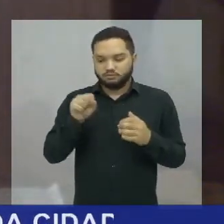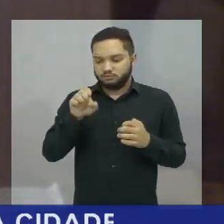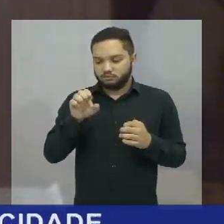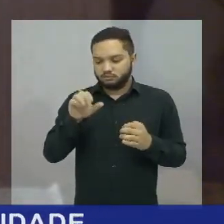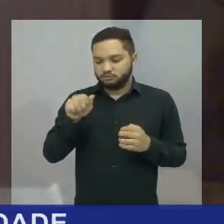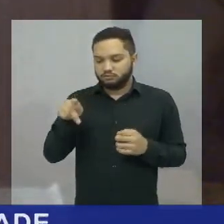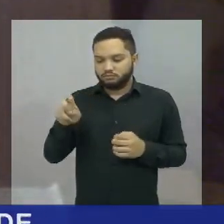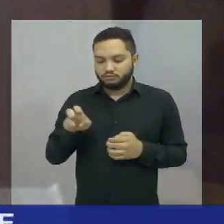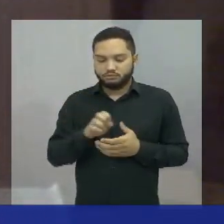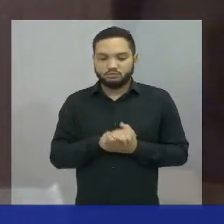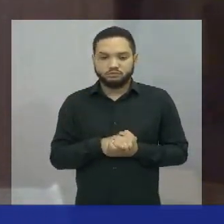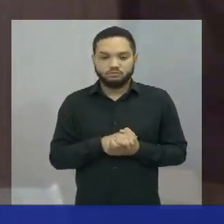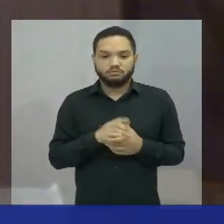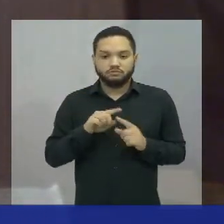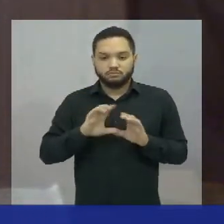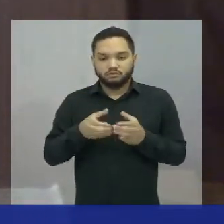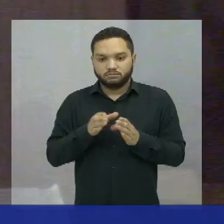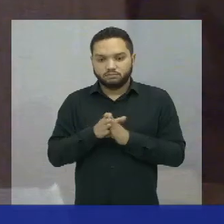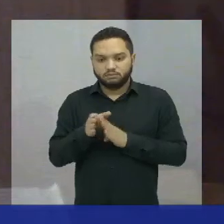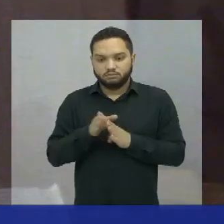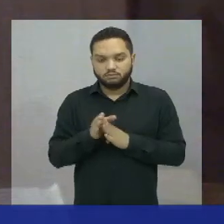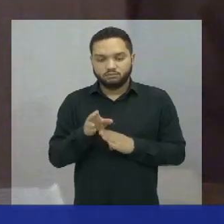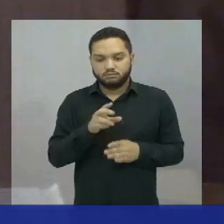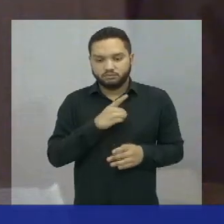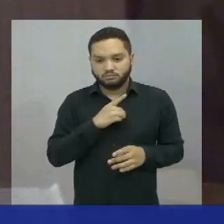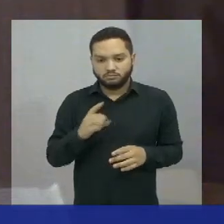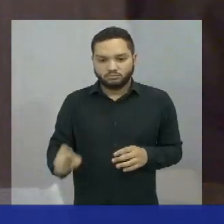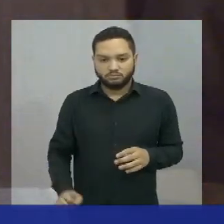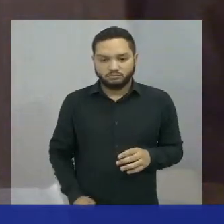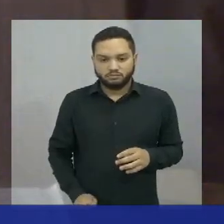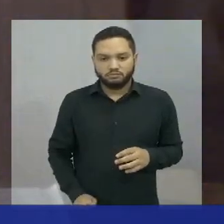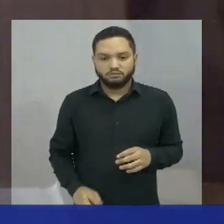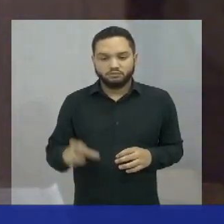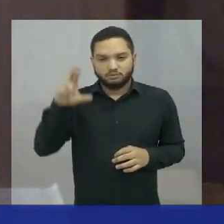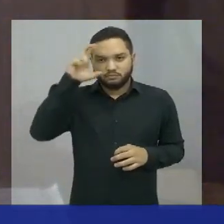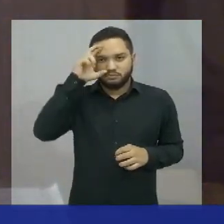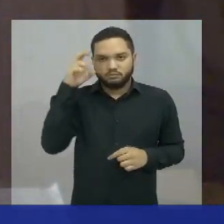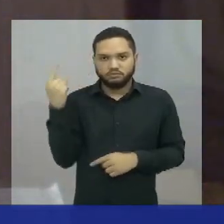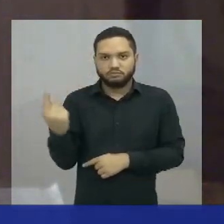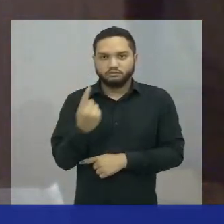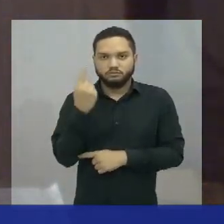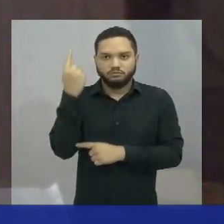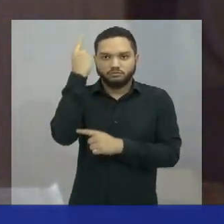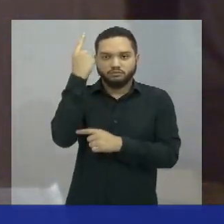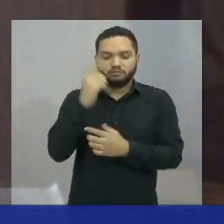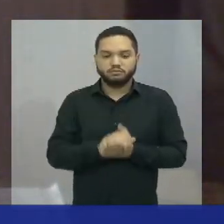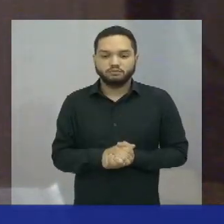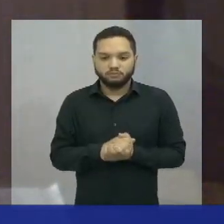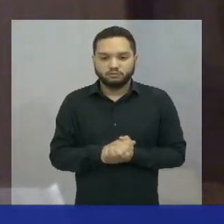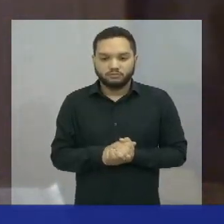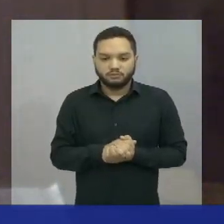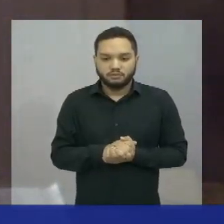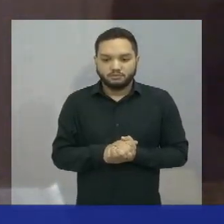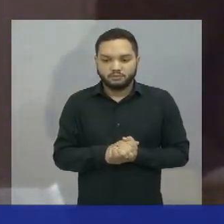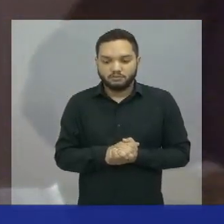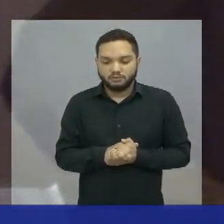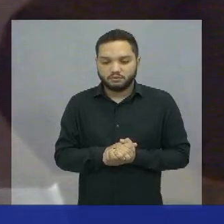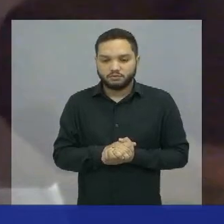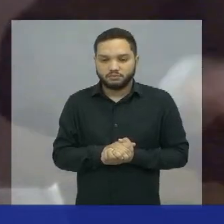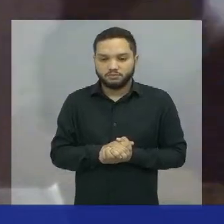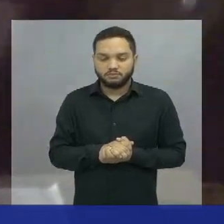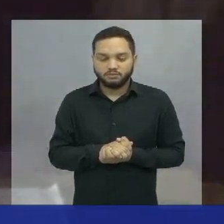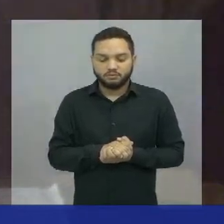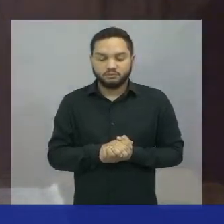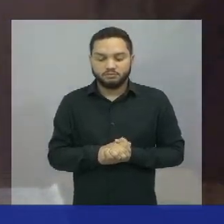e da assessoria do mandato do deputado estadual Renato Roseno. Bom, pessoal, vamos